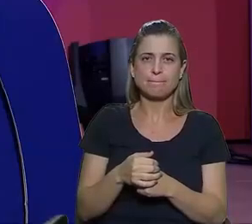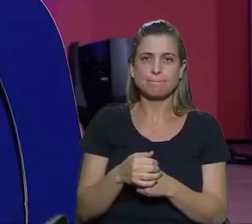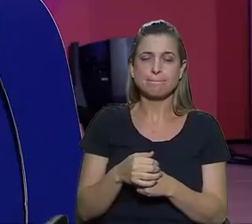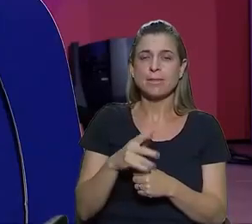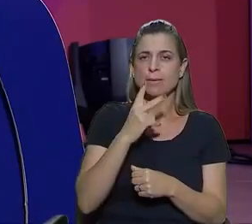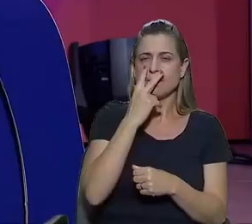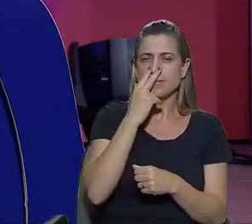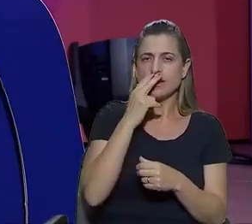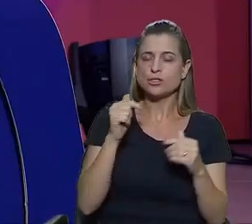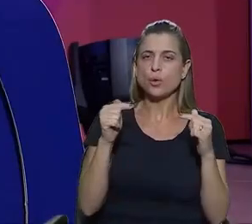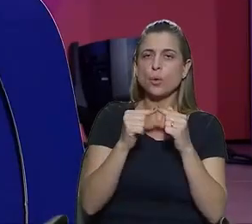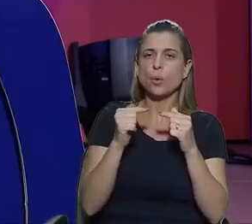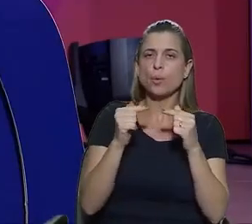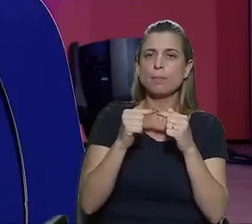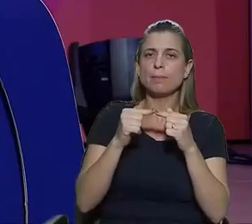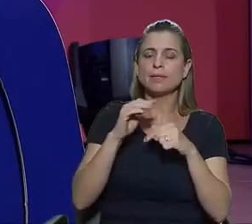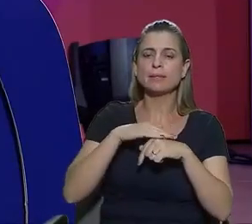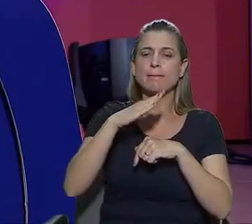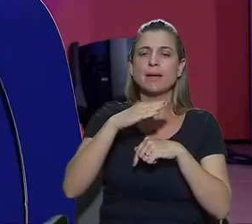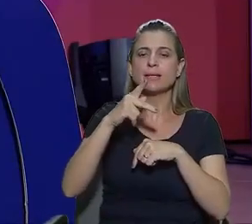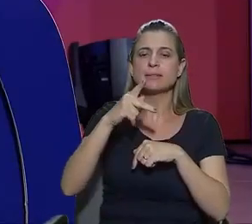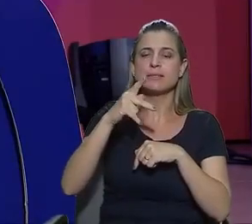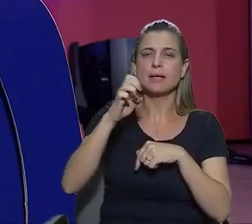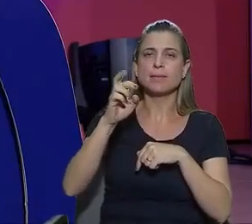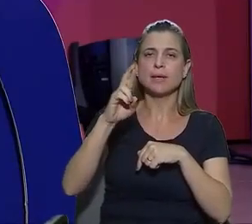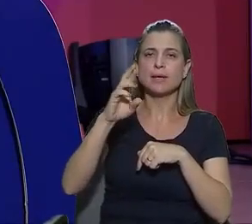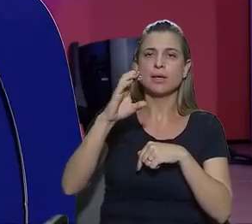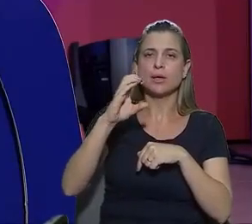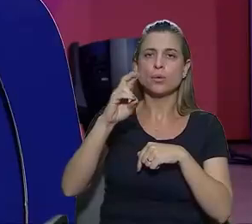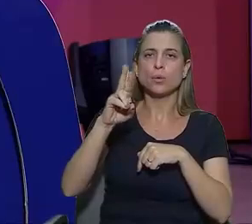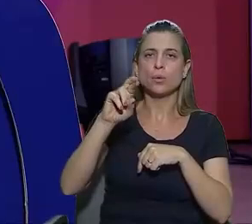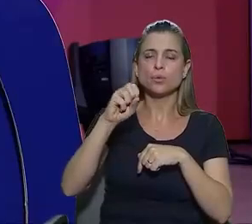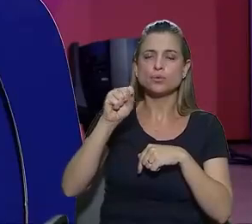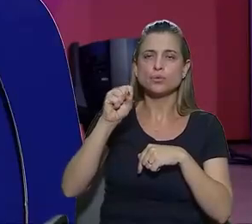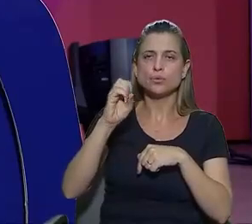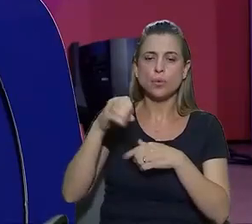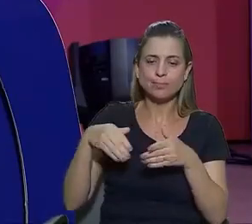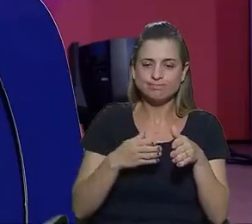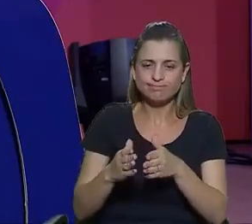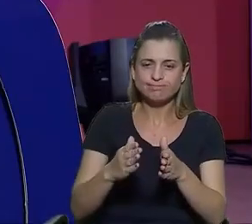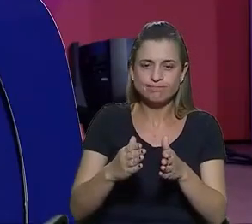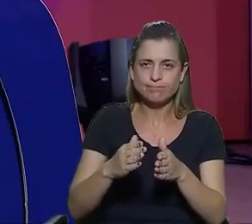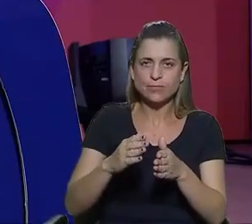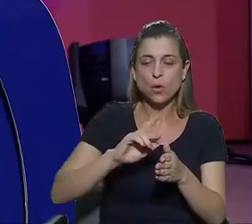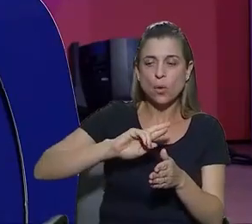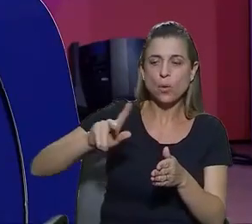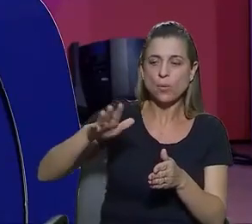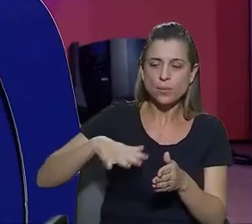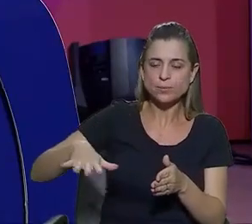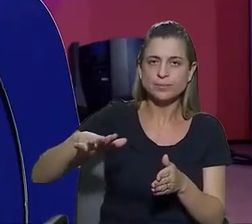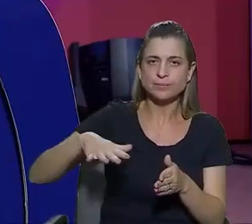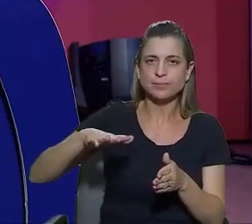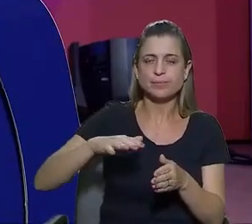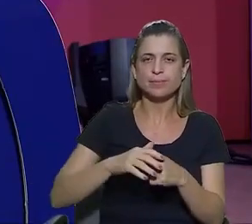espaço propriamente. Né? Ou seja, o percurso é o espaço. Ele se transforma nesse lugar. Se deslocar passa a